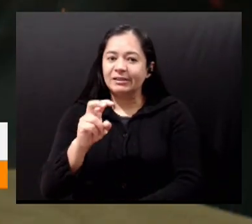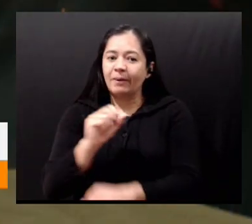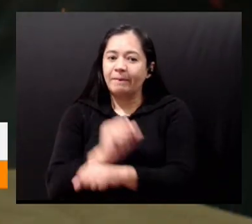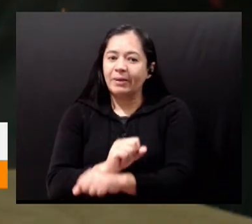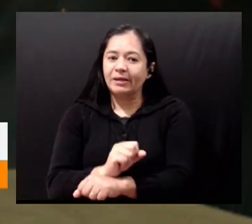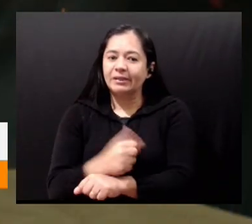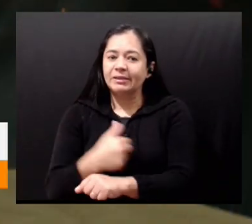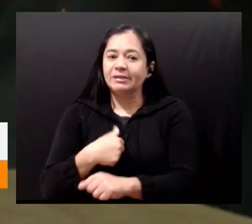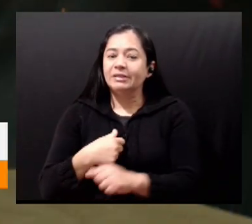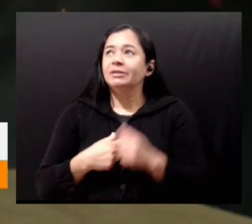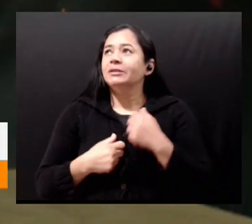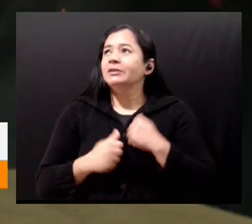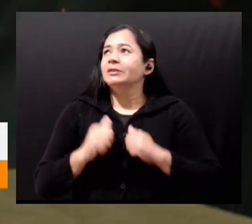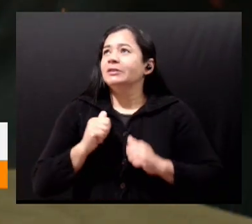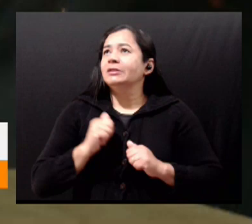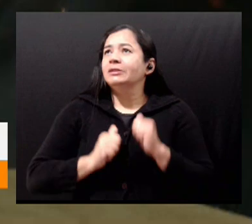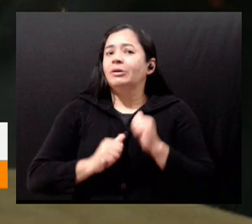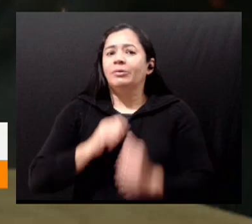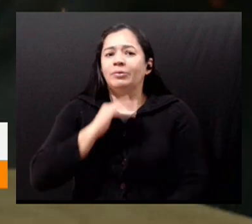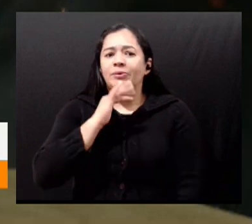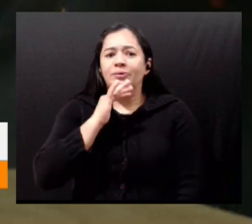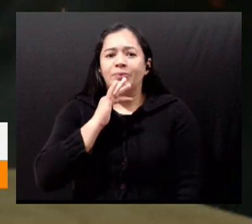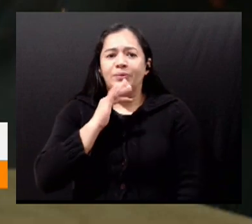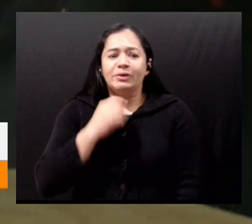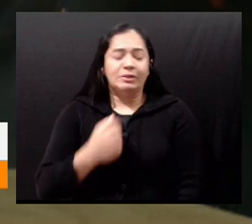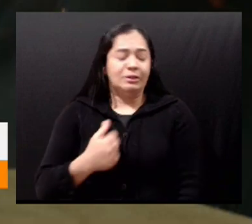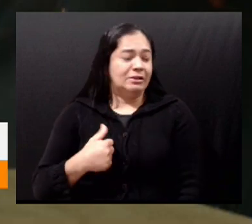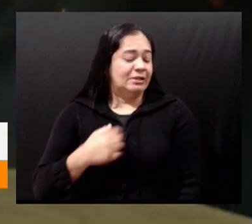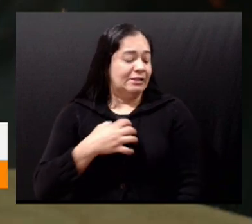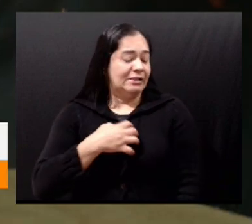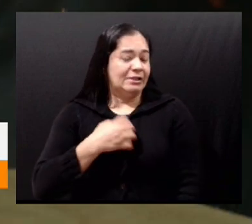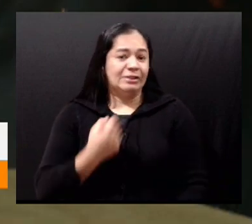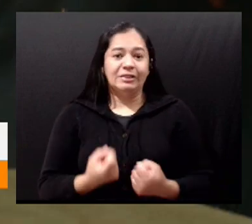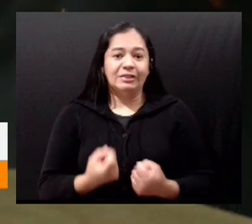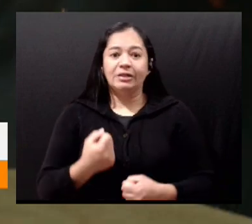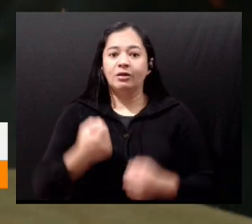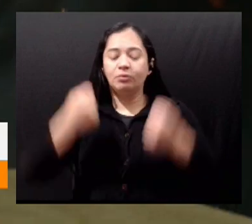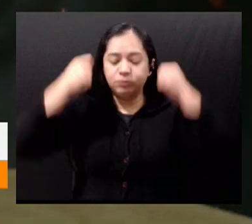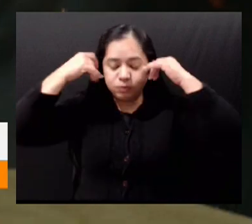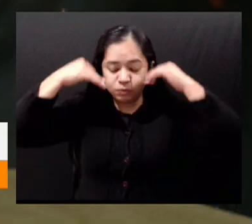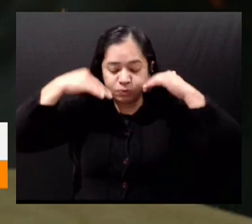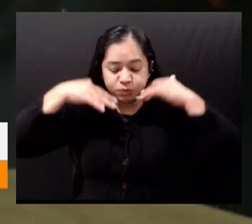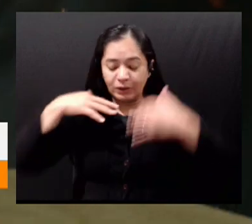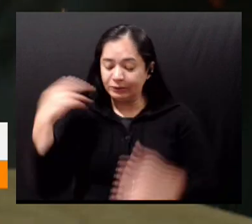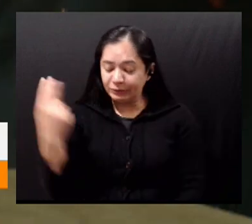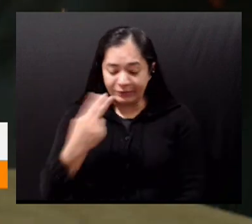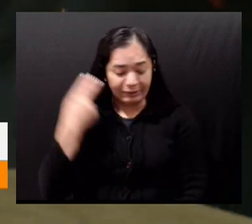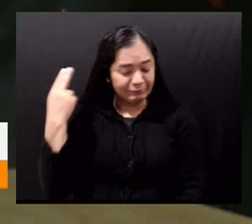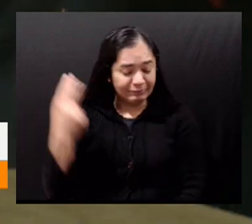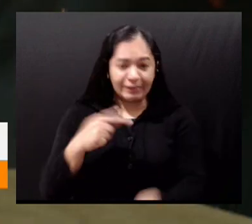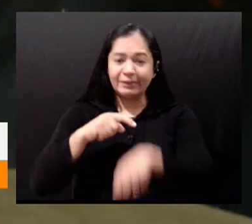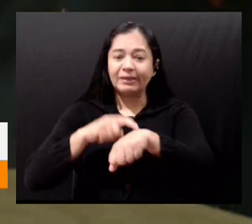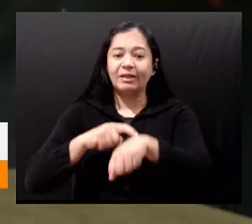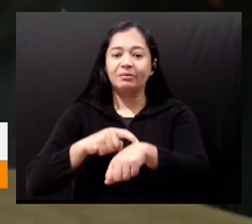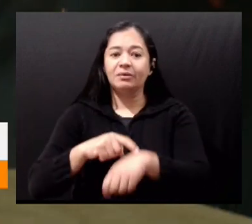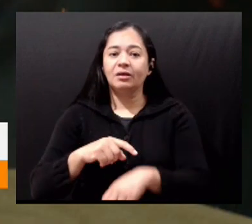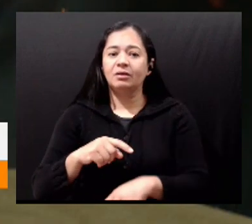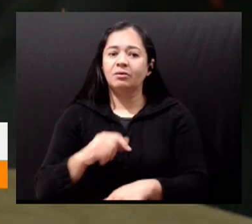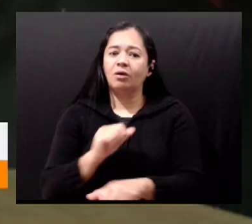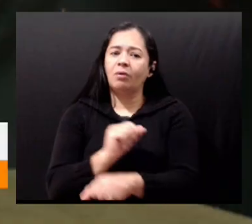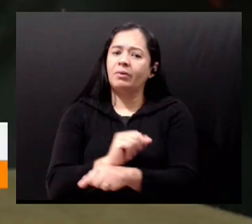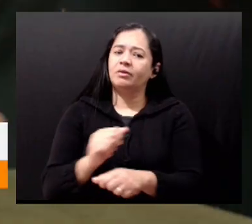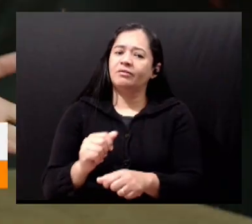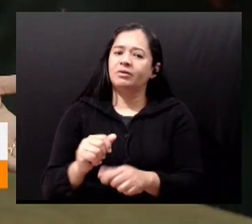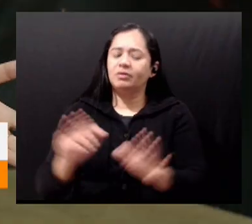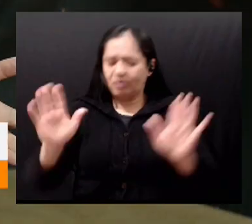foi disparando uns gatilhos estranhos, comecei a querer suar, falei: "Gente, não vai dar tempo, não vai dar tempo". Aí depois eu parei e falei: "Opa, alto lá, vai dar tempo